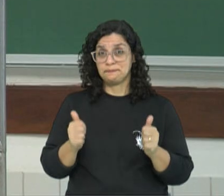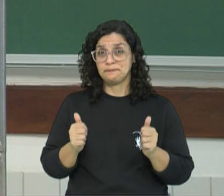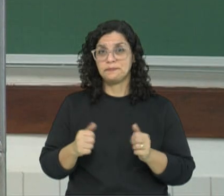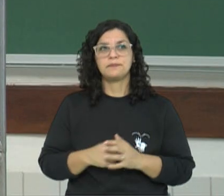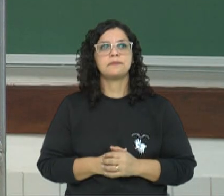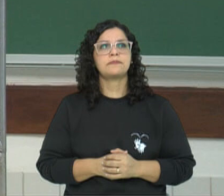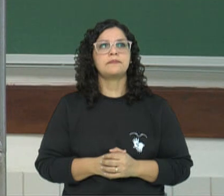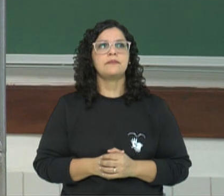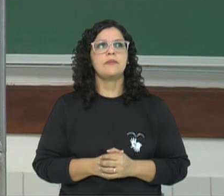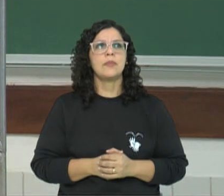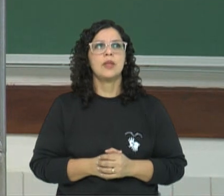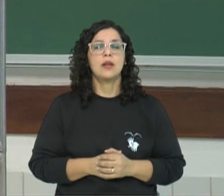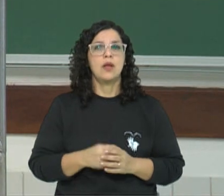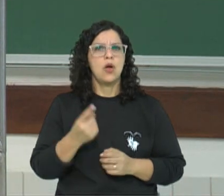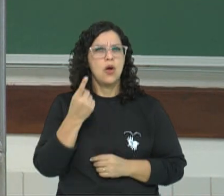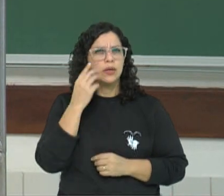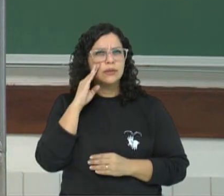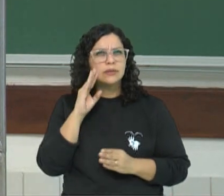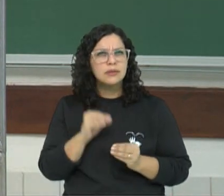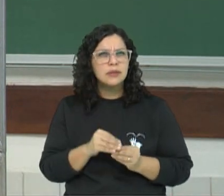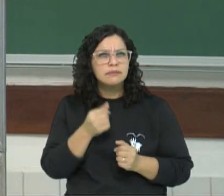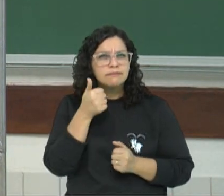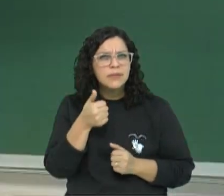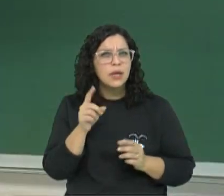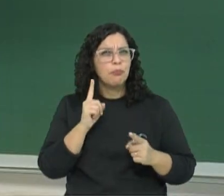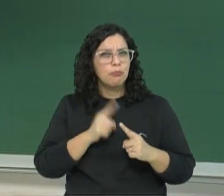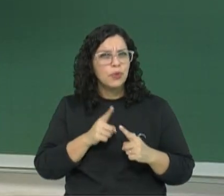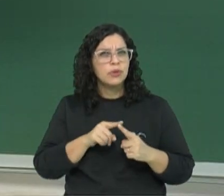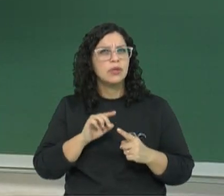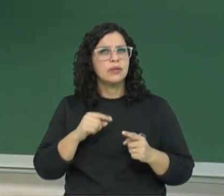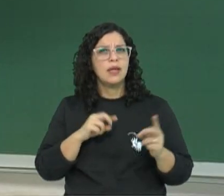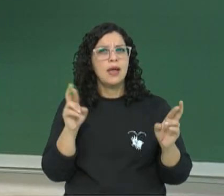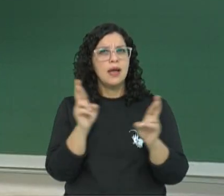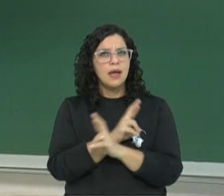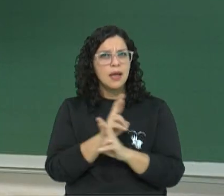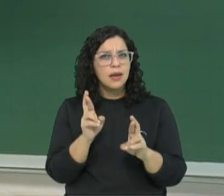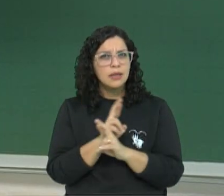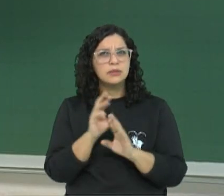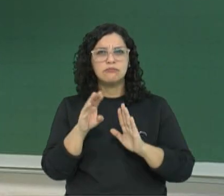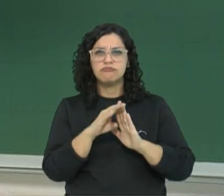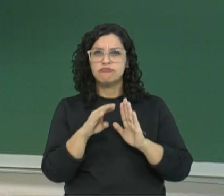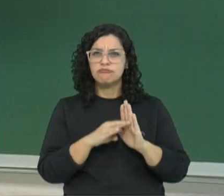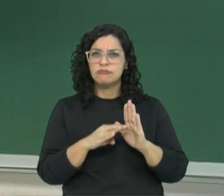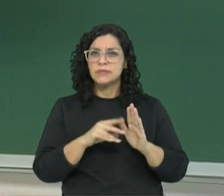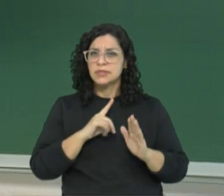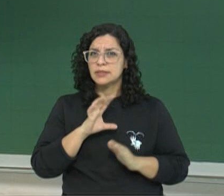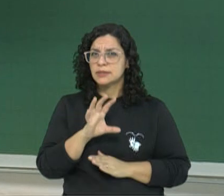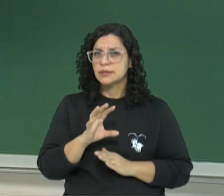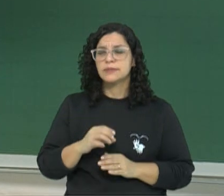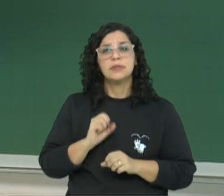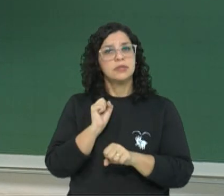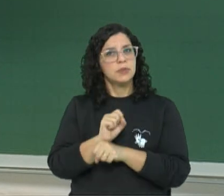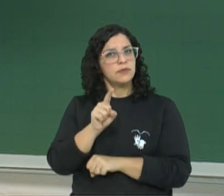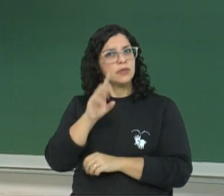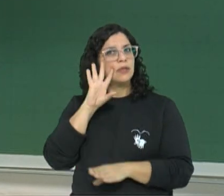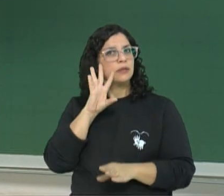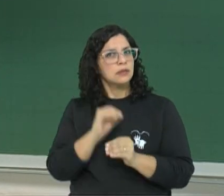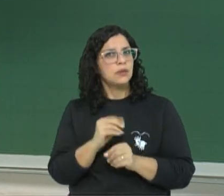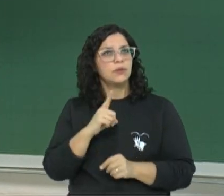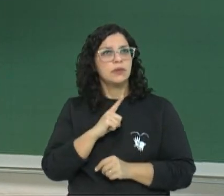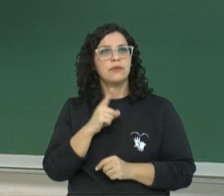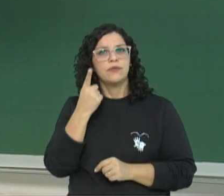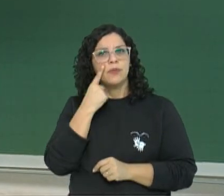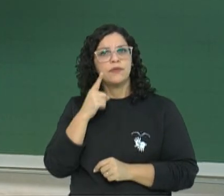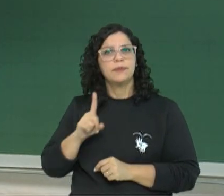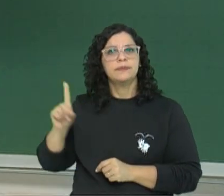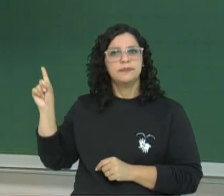meus queridos? De boa entenderam o porquê que existe essa classificação? Espero que sim. Então,